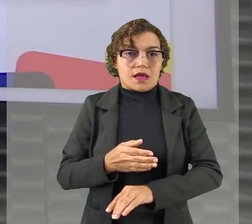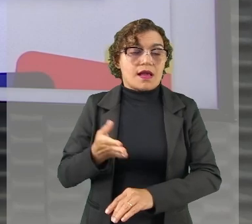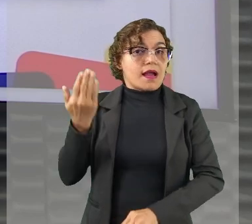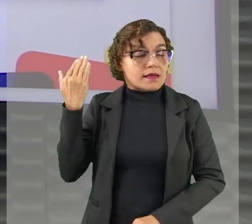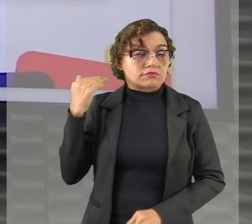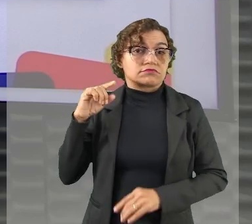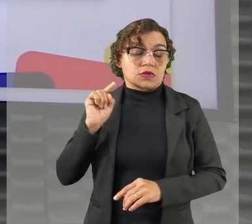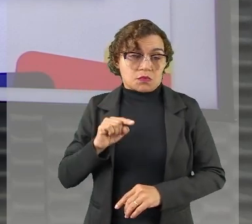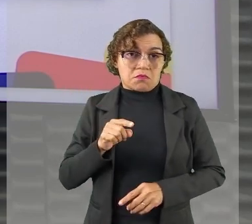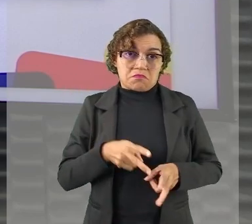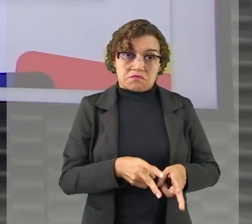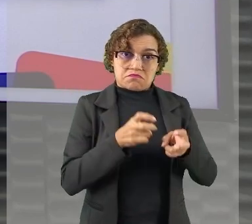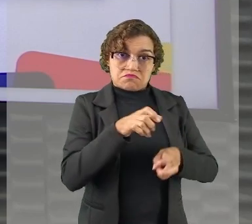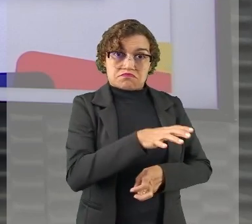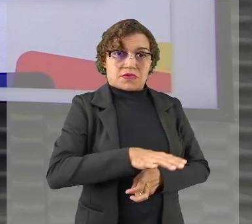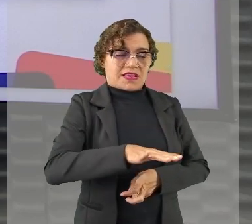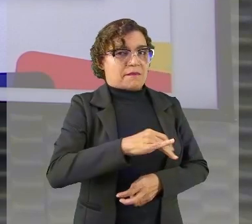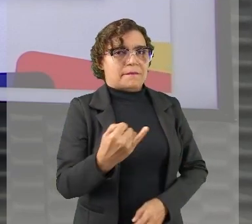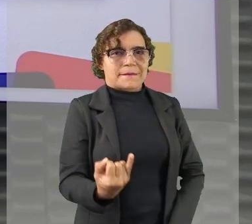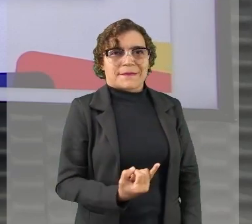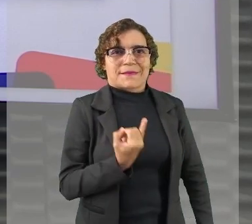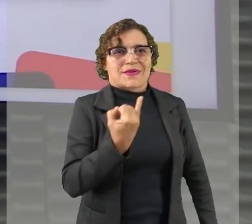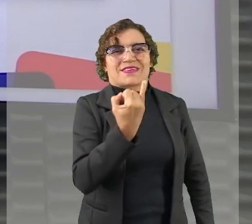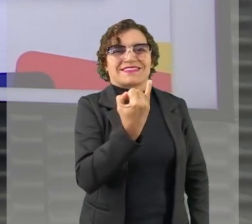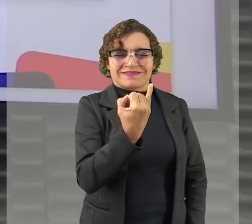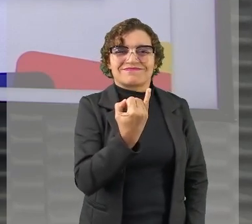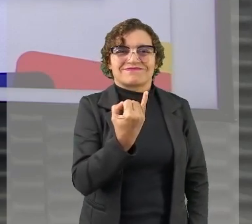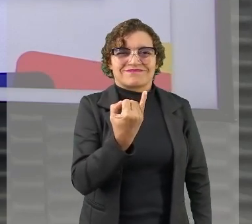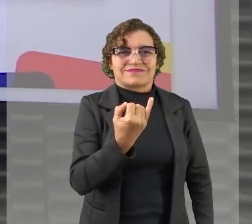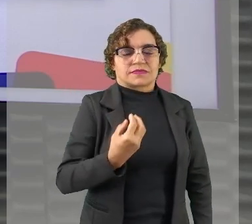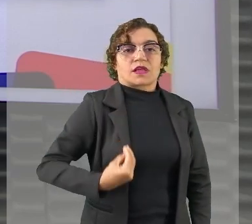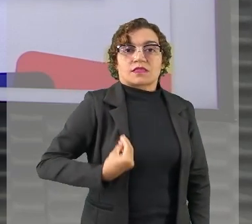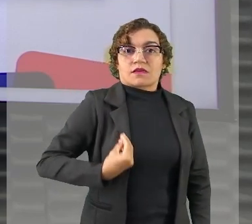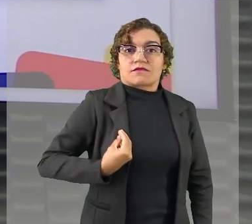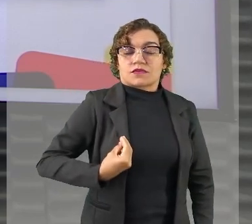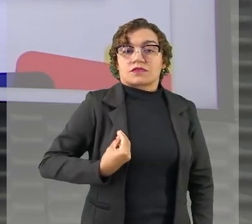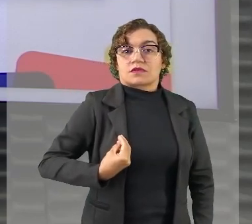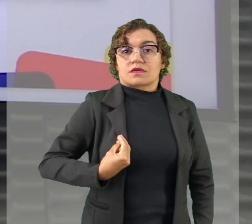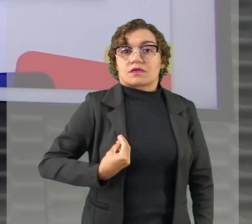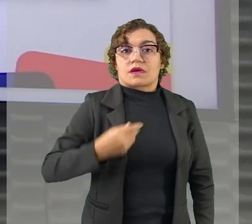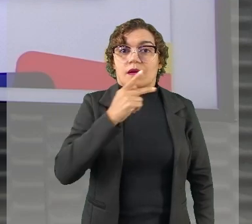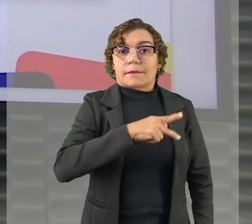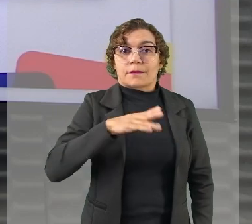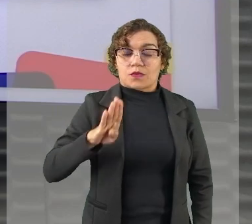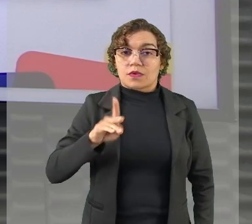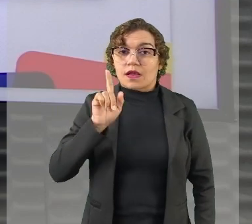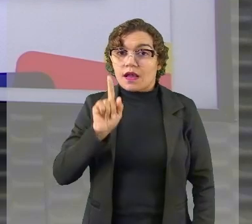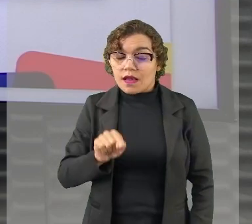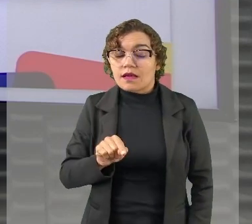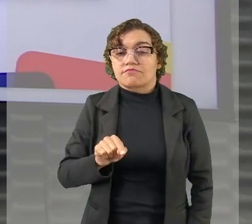que ela é uma área fundamental da vida pública, que é a filosofia política.